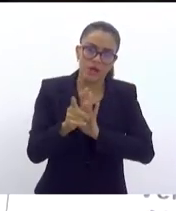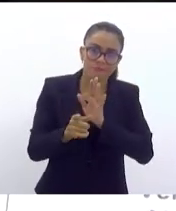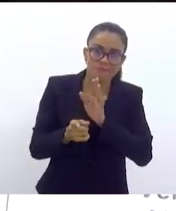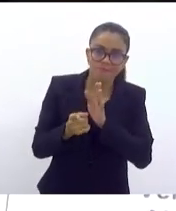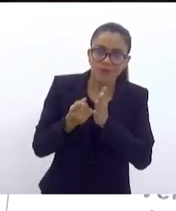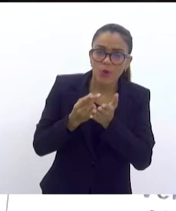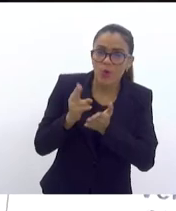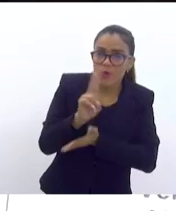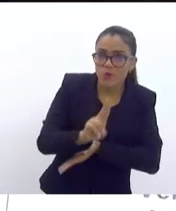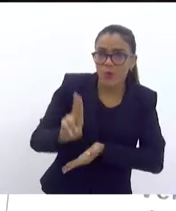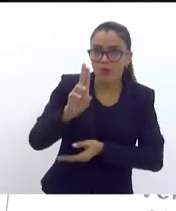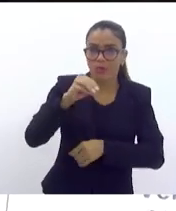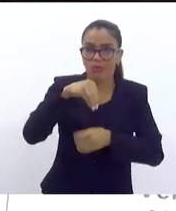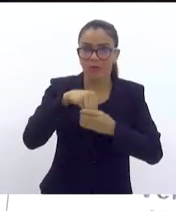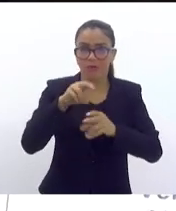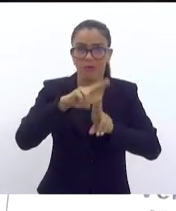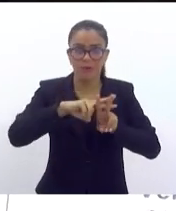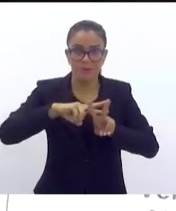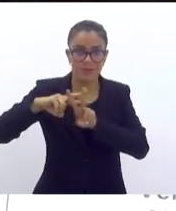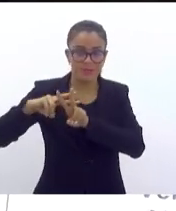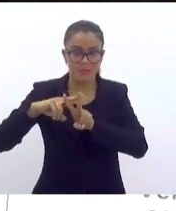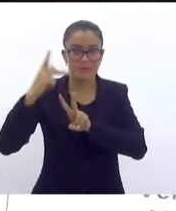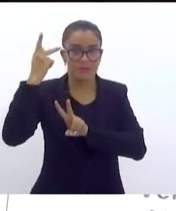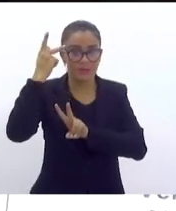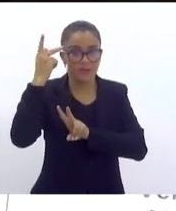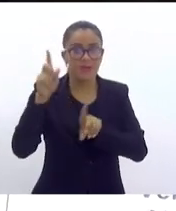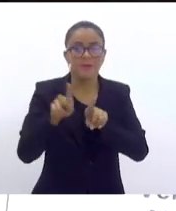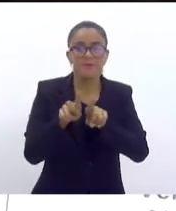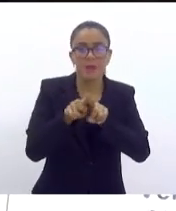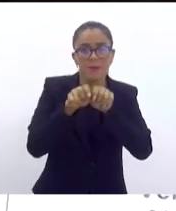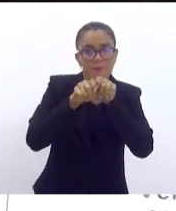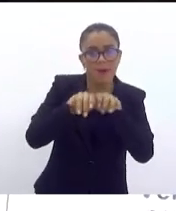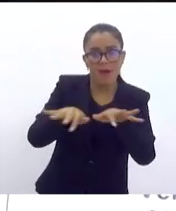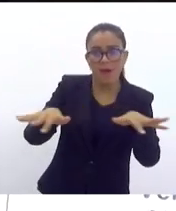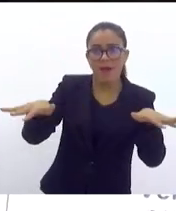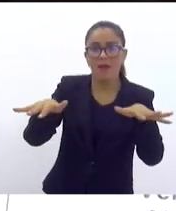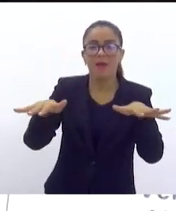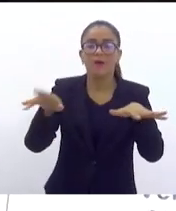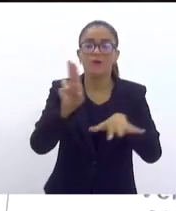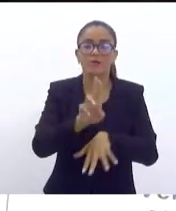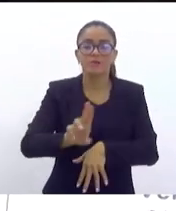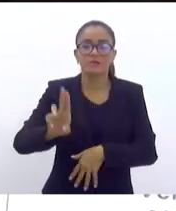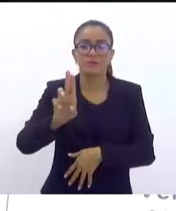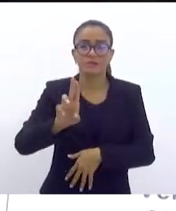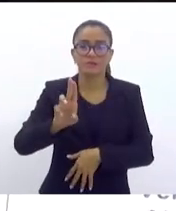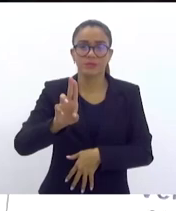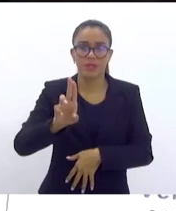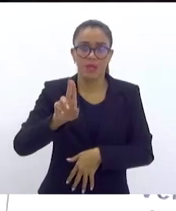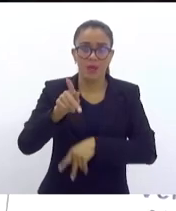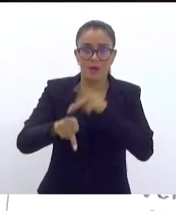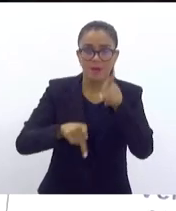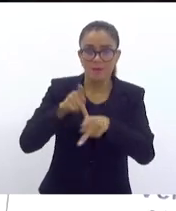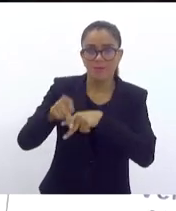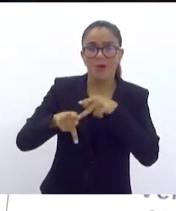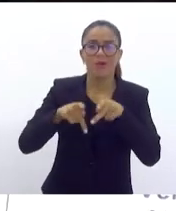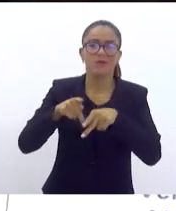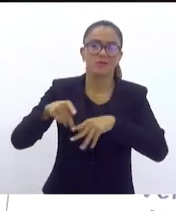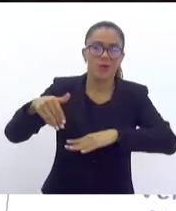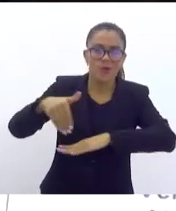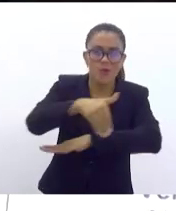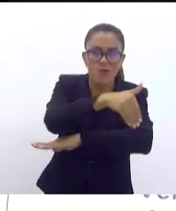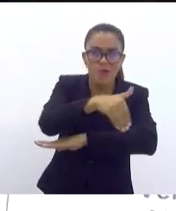utilizadas nos presídios paulistas e hoje é usado em larga escala pela pela população de rua na